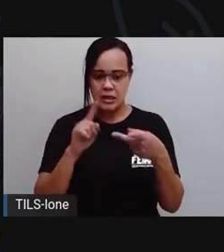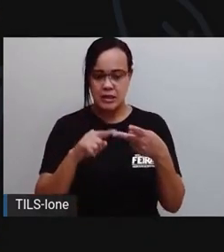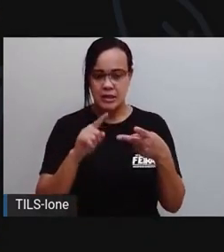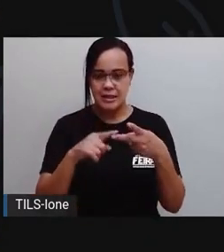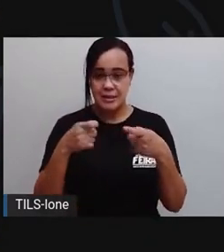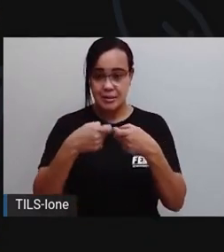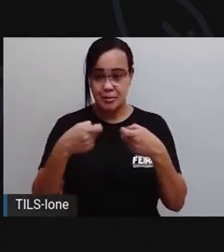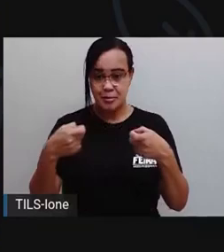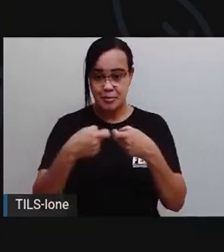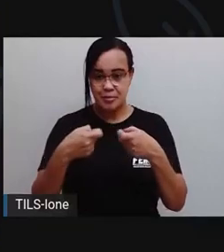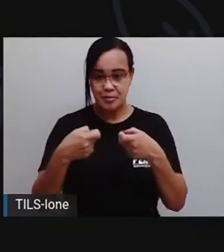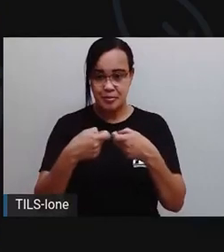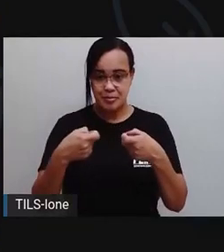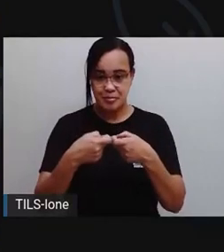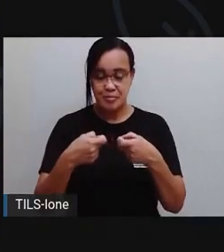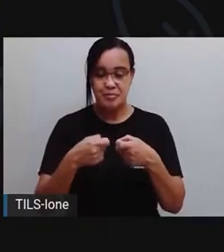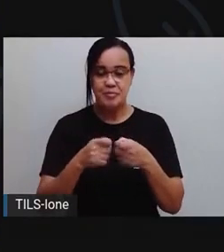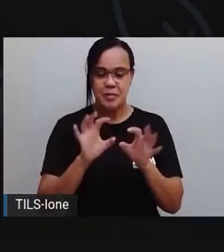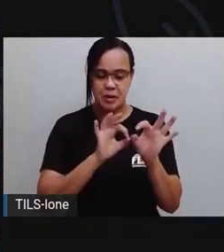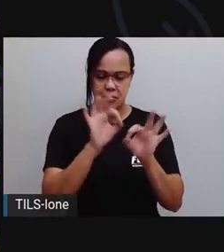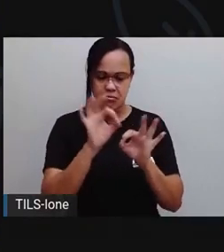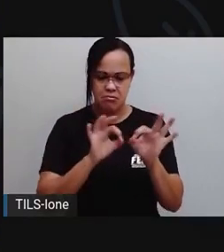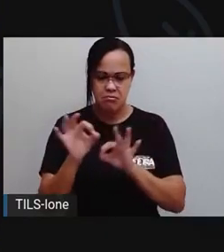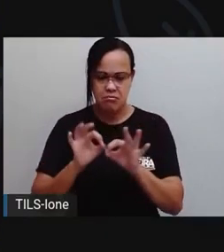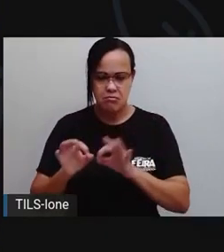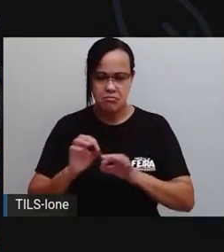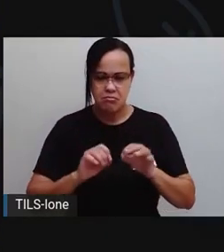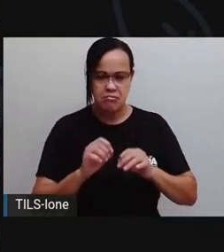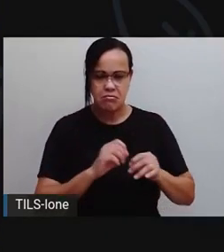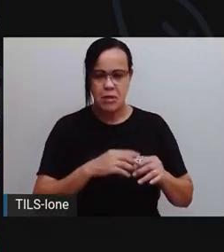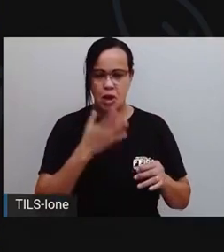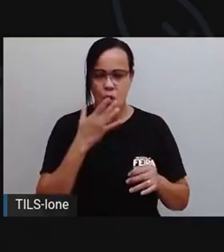fazer algo com as lantejoulas e com